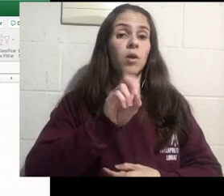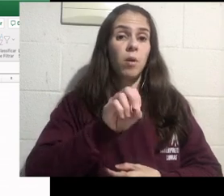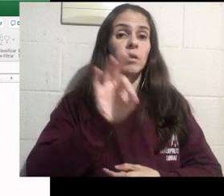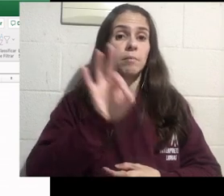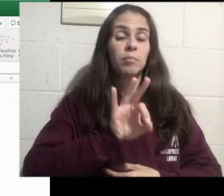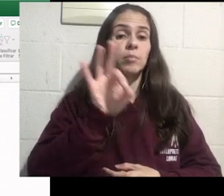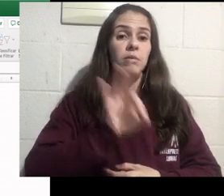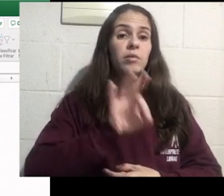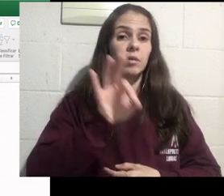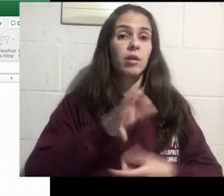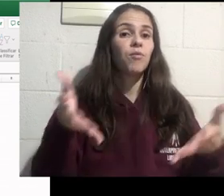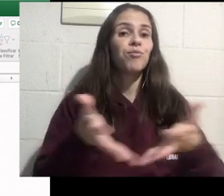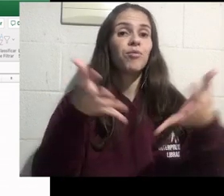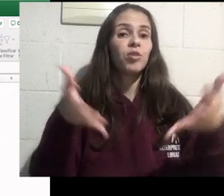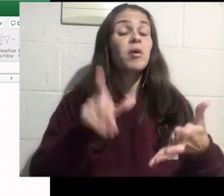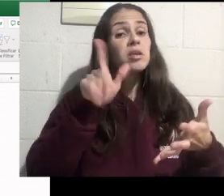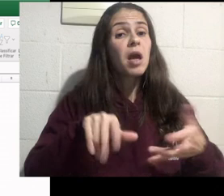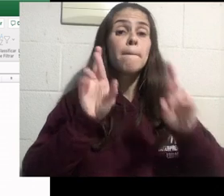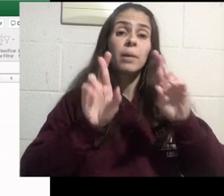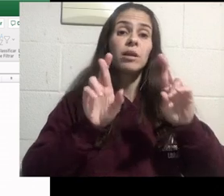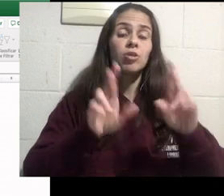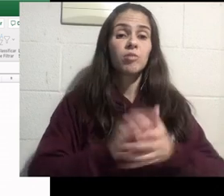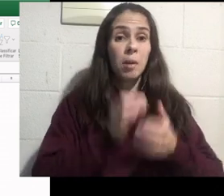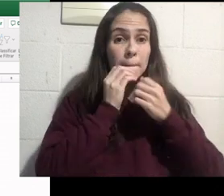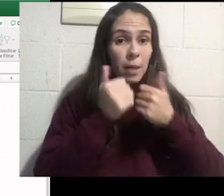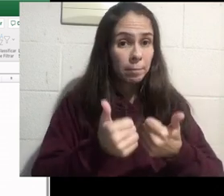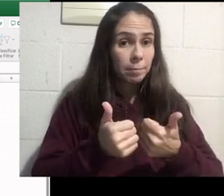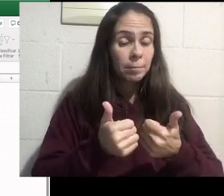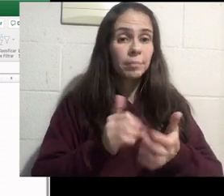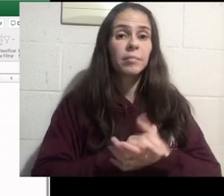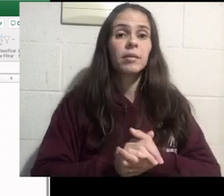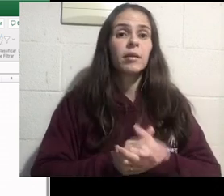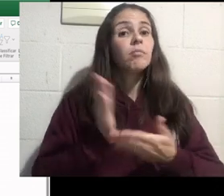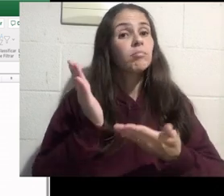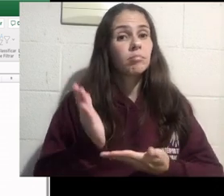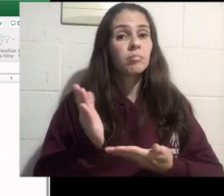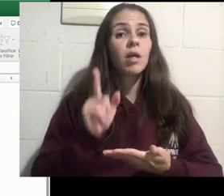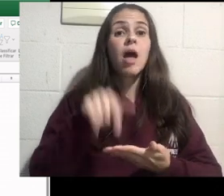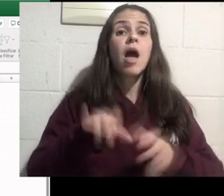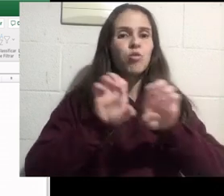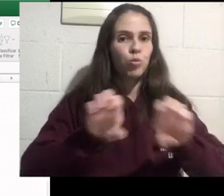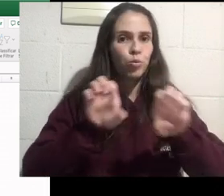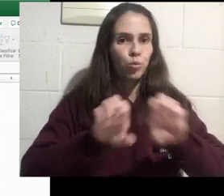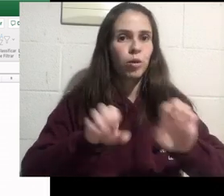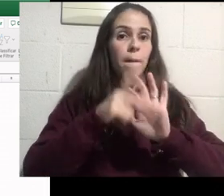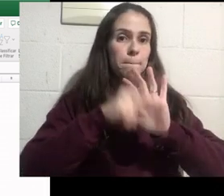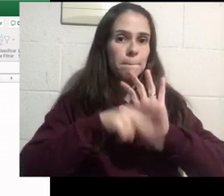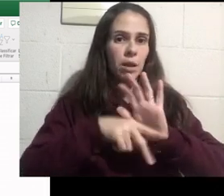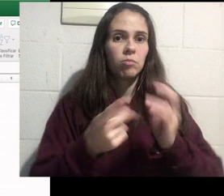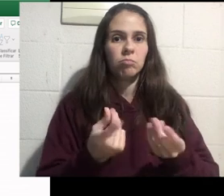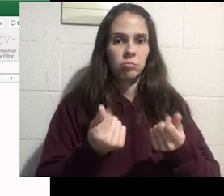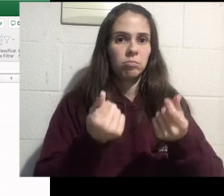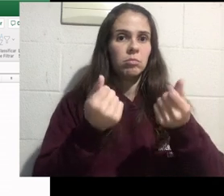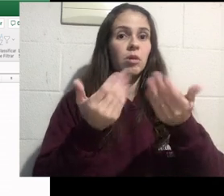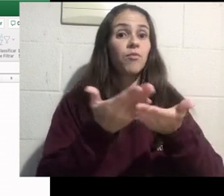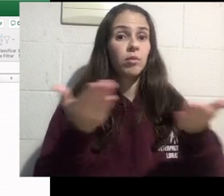do investimento, que era a expectativa. Tá bem? Então, vejam que essa aqui seria a estrutura do plano financeiro, que